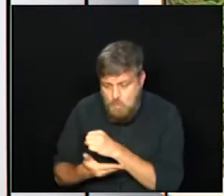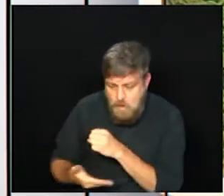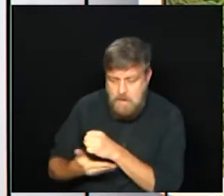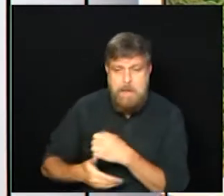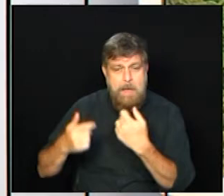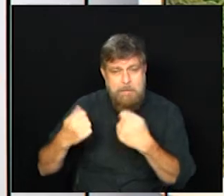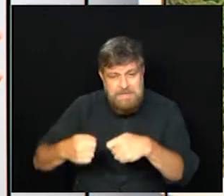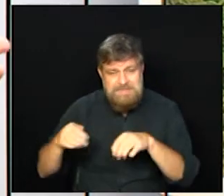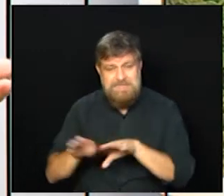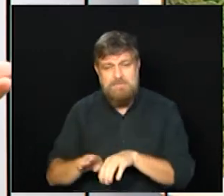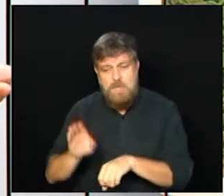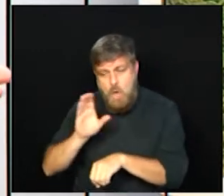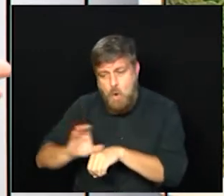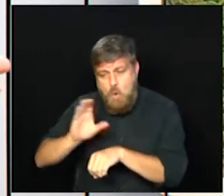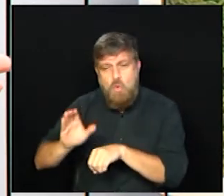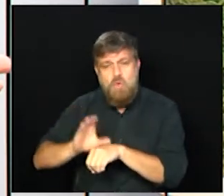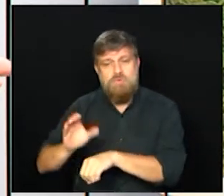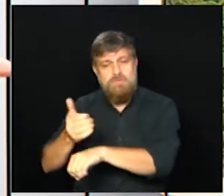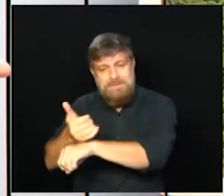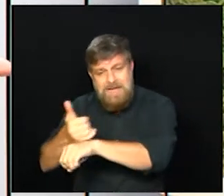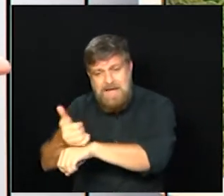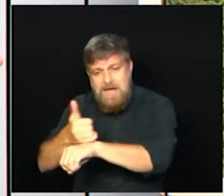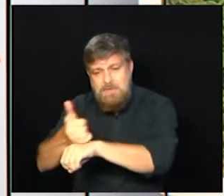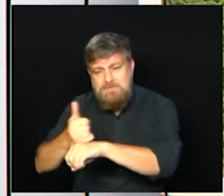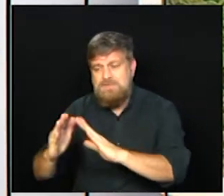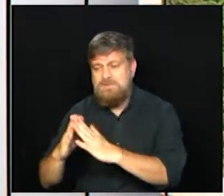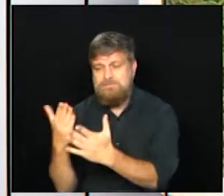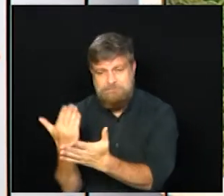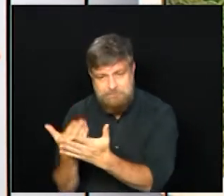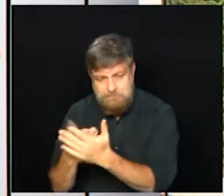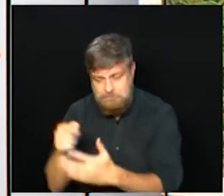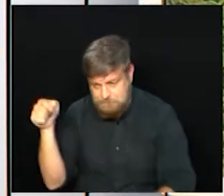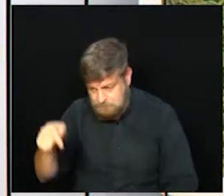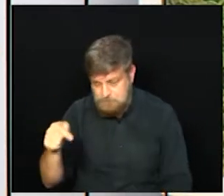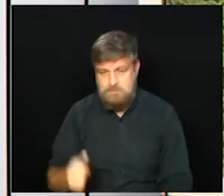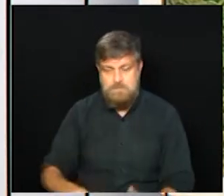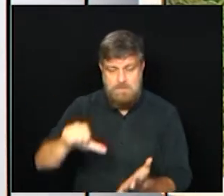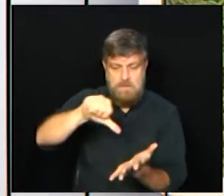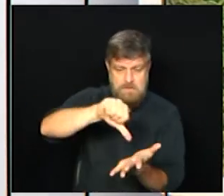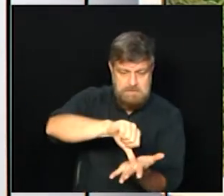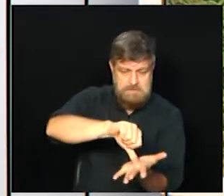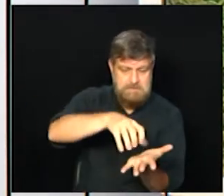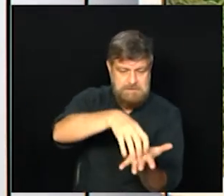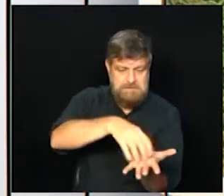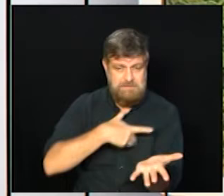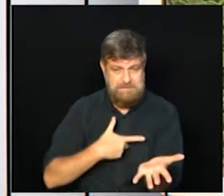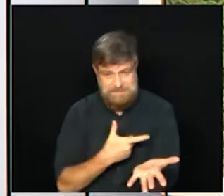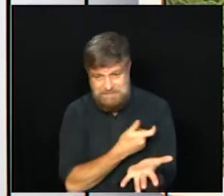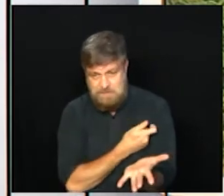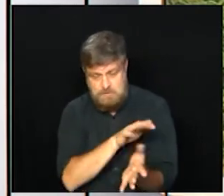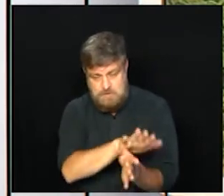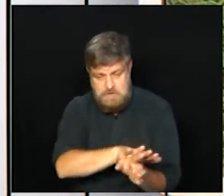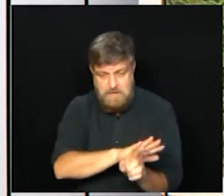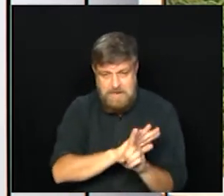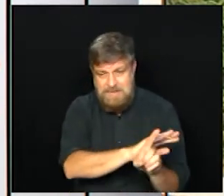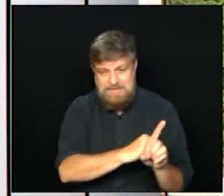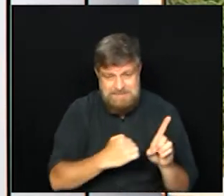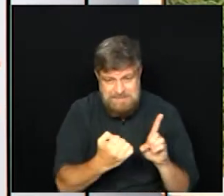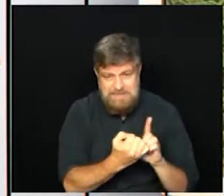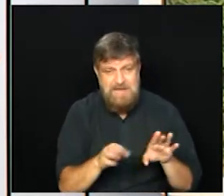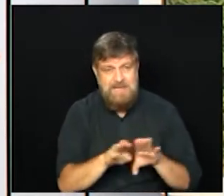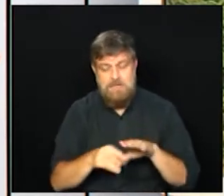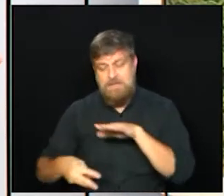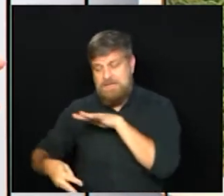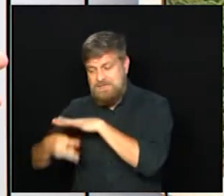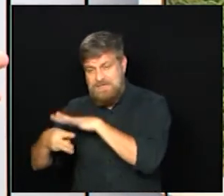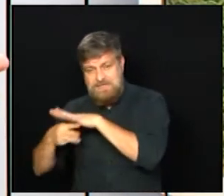de capacitação com os profissionais das escolas, dos centros de saúde, de toda a rede de assistência, inclusive a rede terceirizada